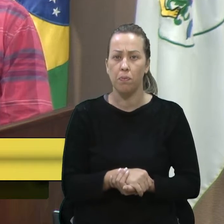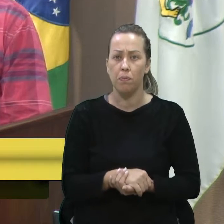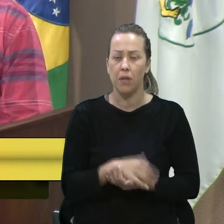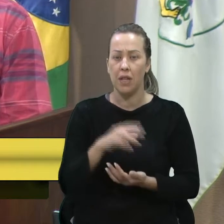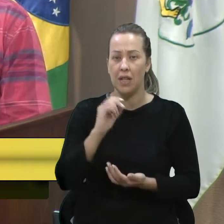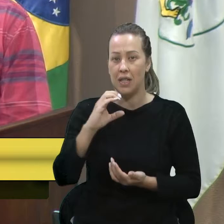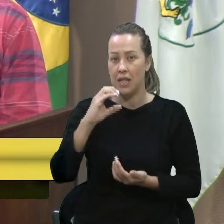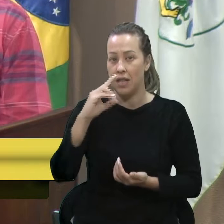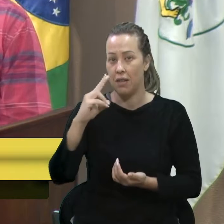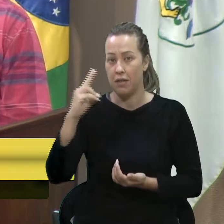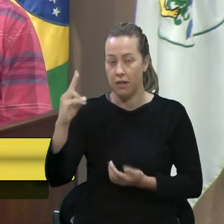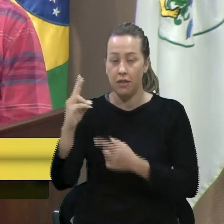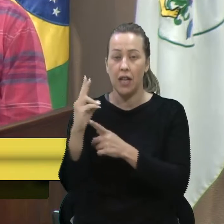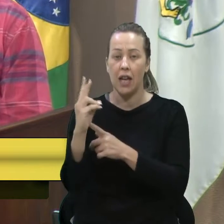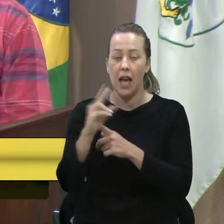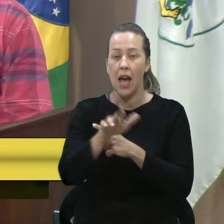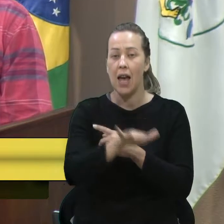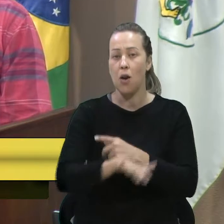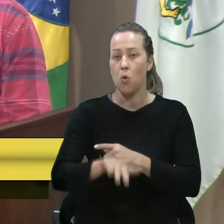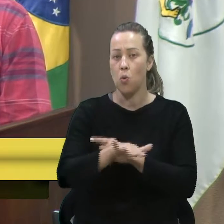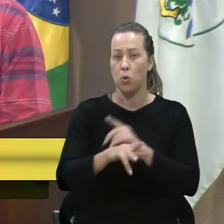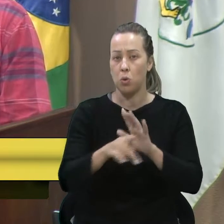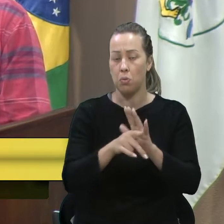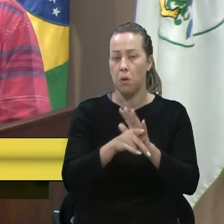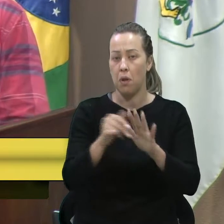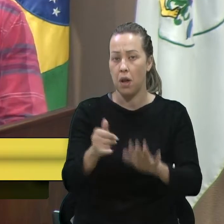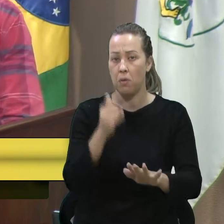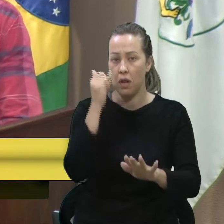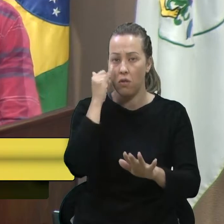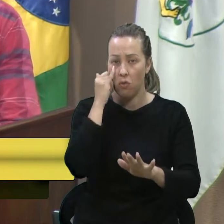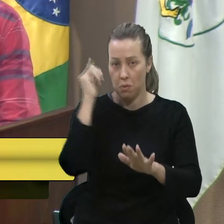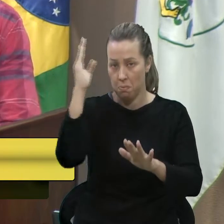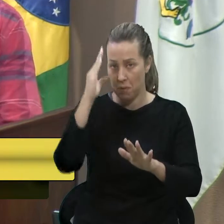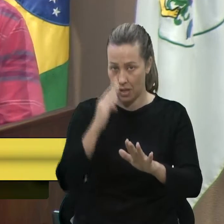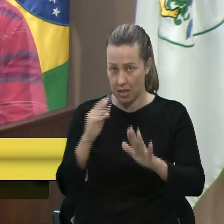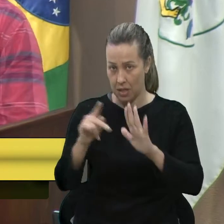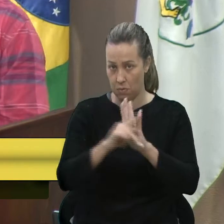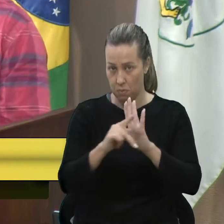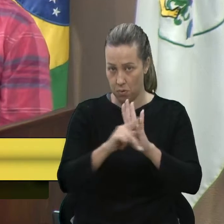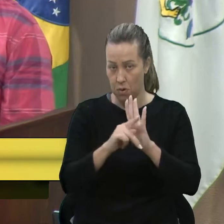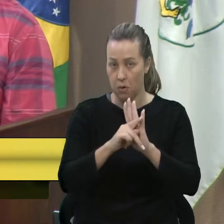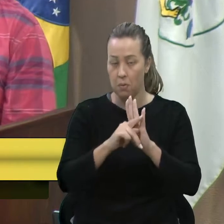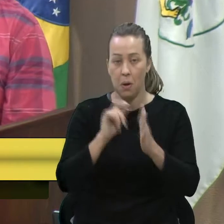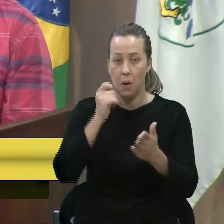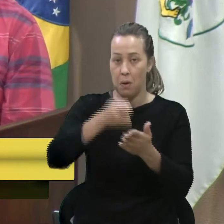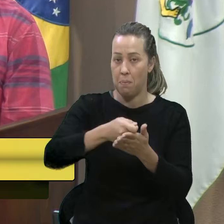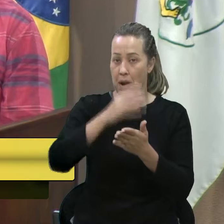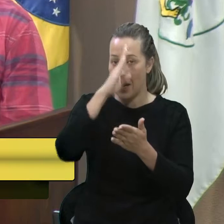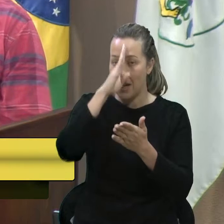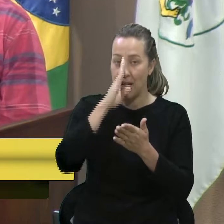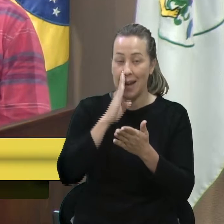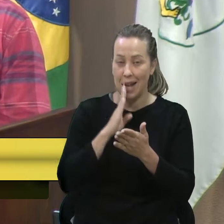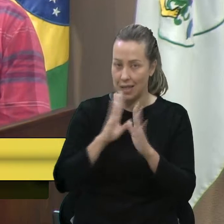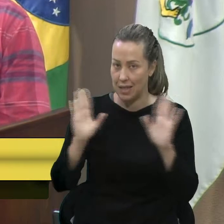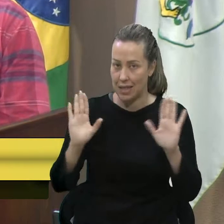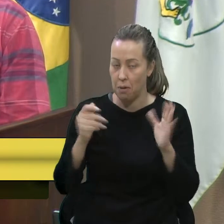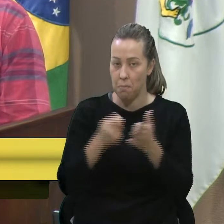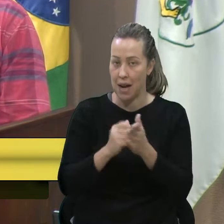um serviço de utilidade pública. É um telefone nacional, as pessoas não pagam nada para conversar.